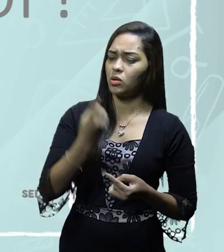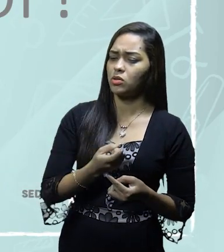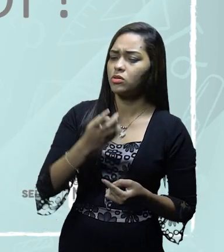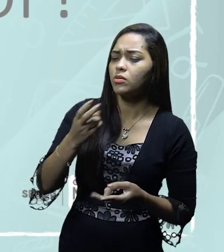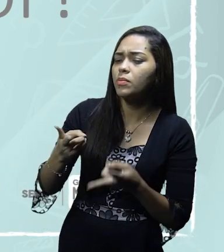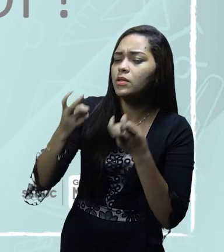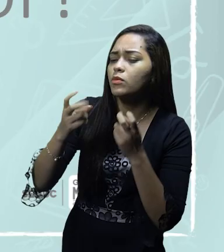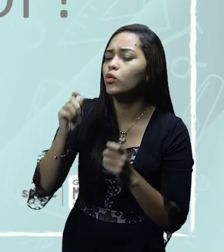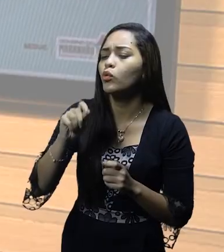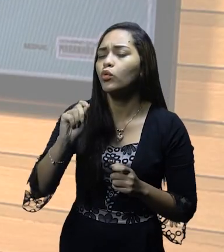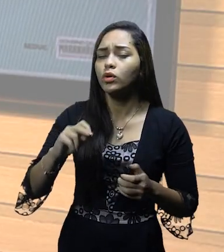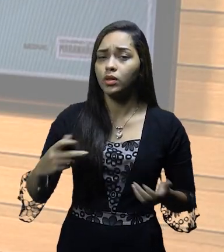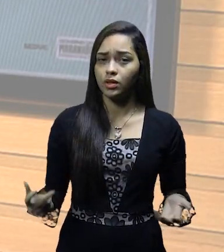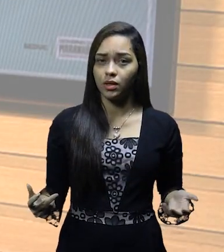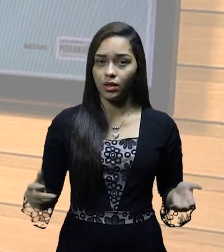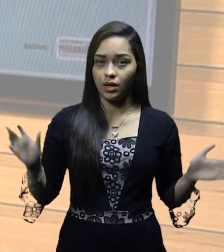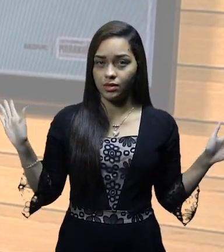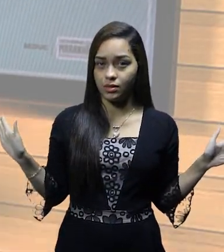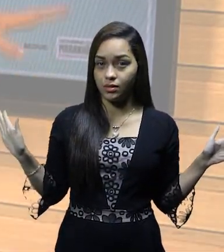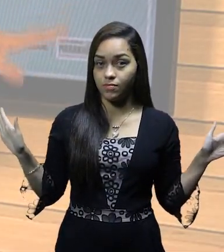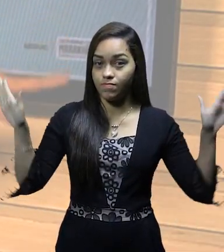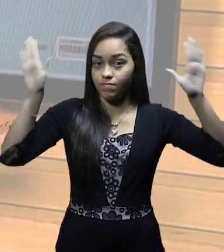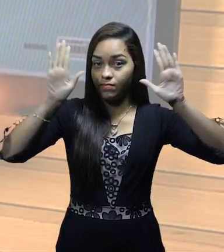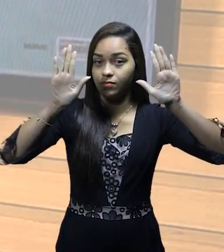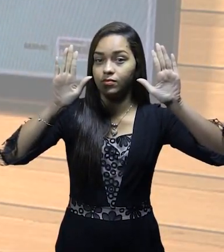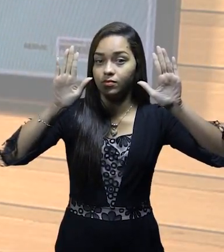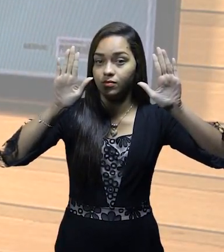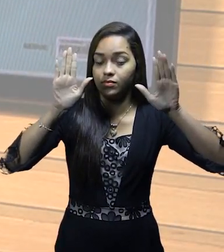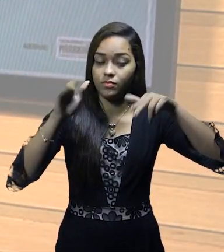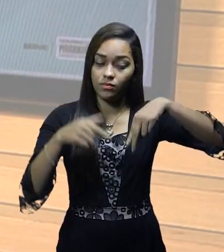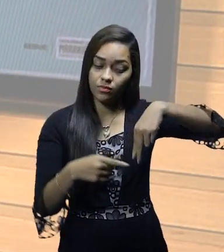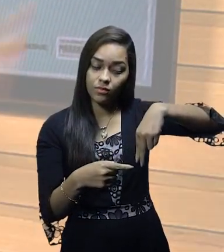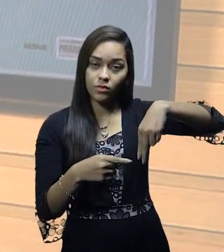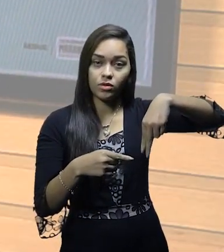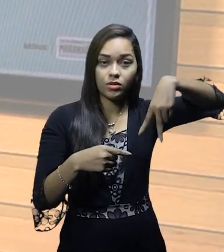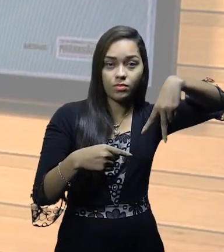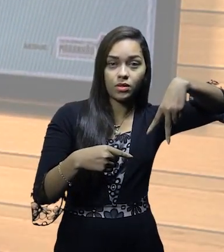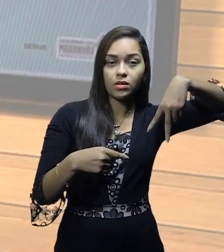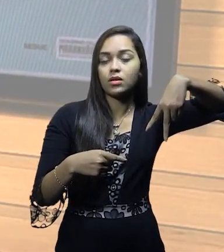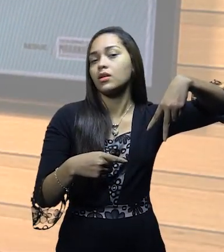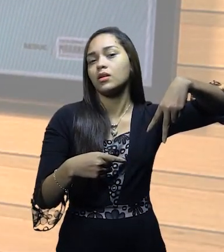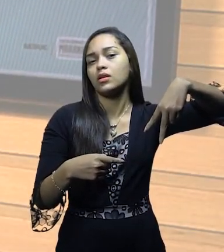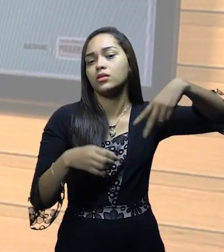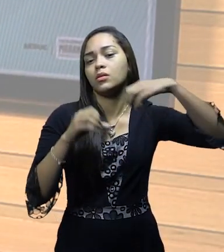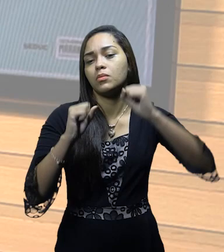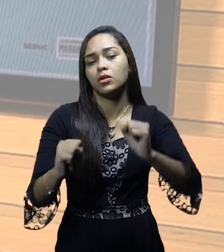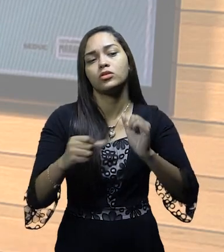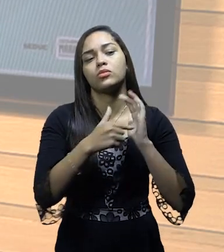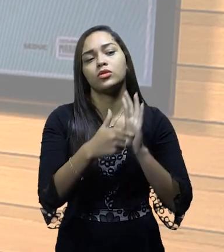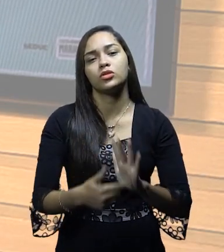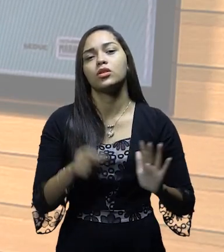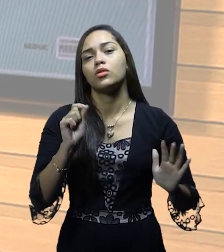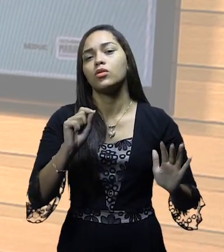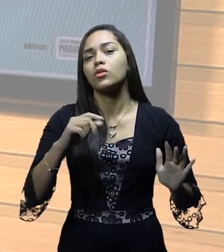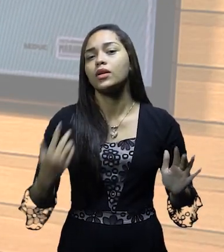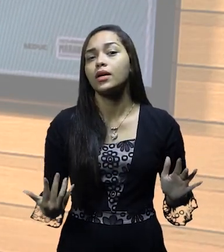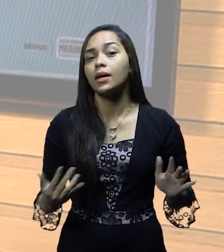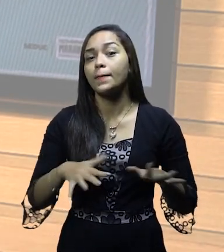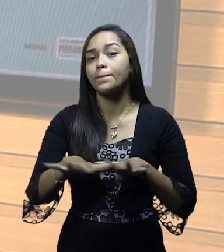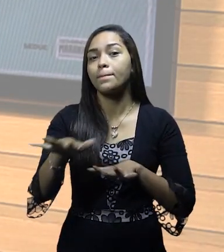que estamos observando? Ora assim, perna junta, perna separada. Vai